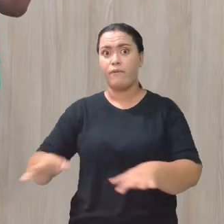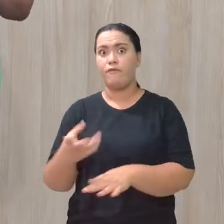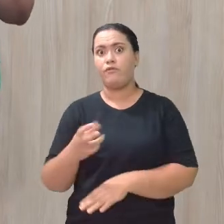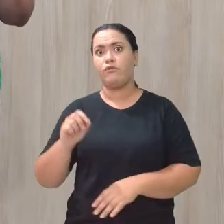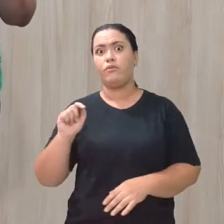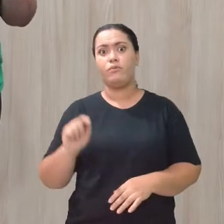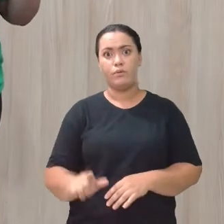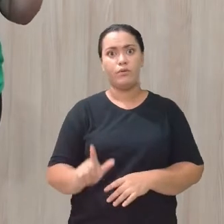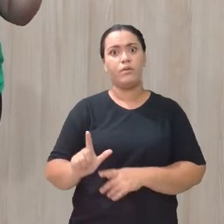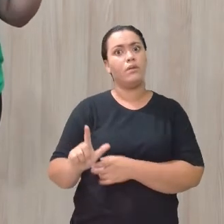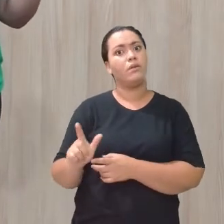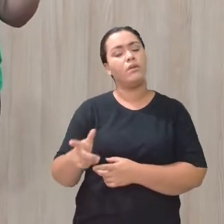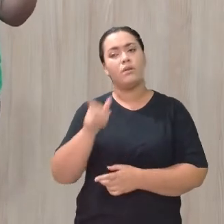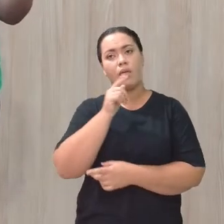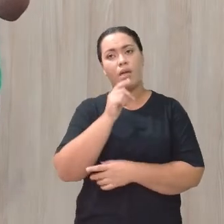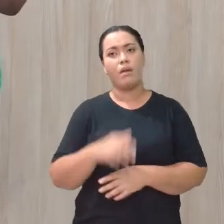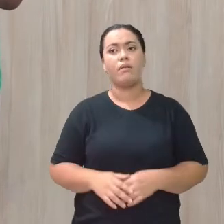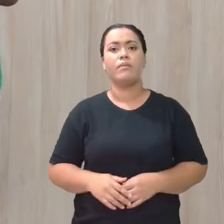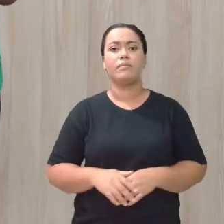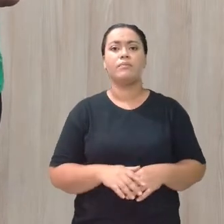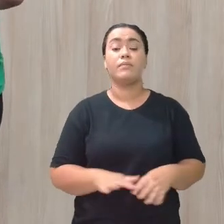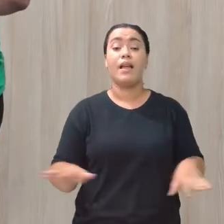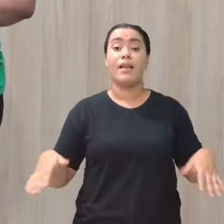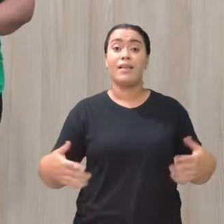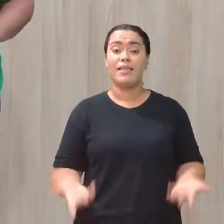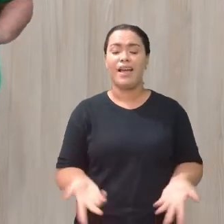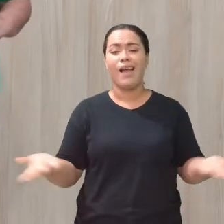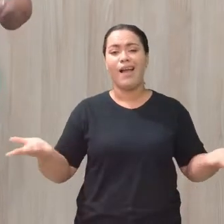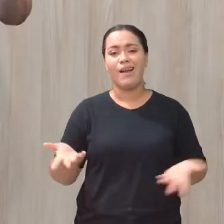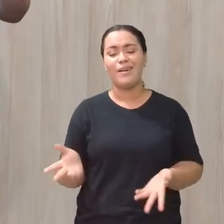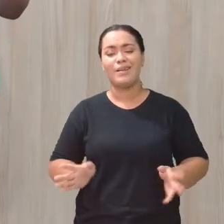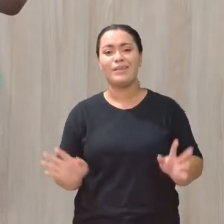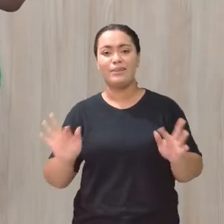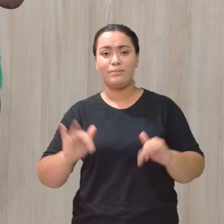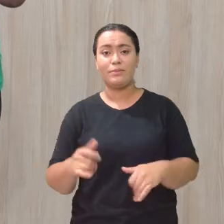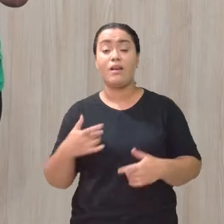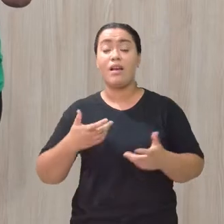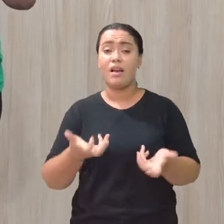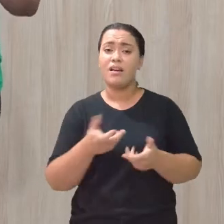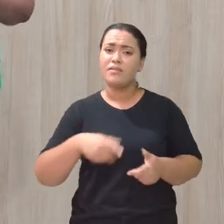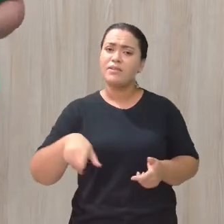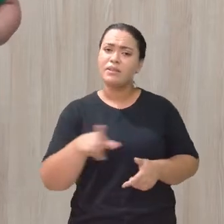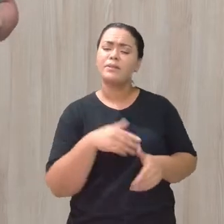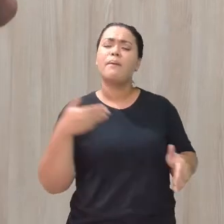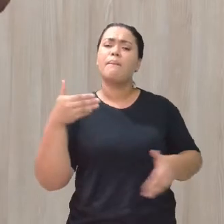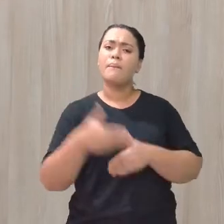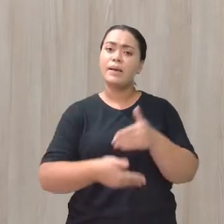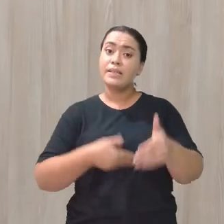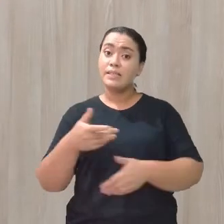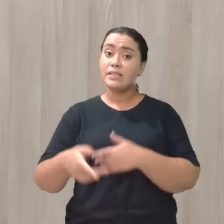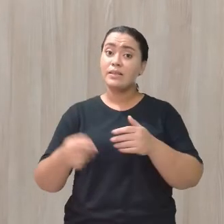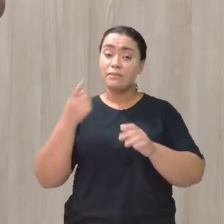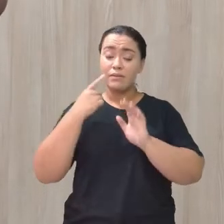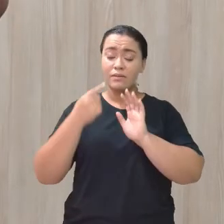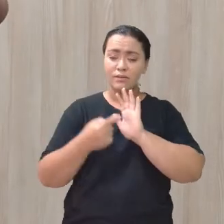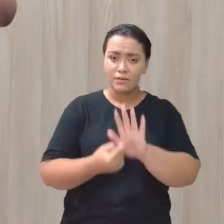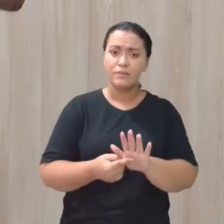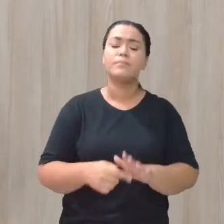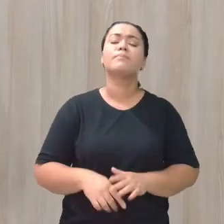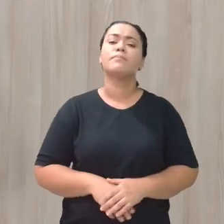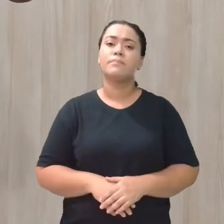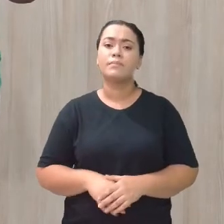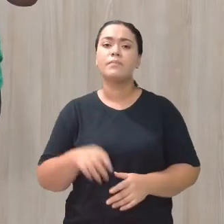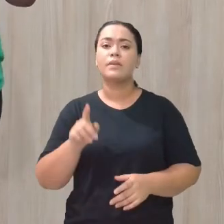certo? Ok? Pessoal, a gente fica por aqui. Eu quero que vocês participem dessa exposição, vivenciem essa